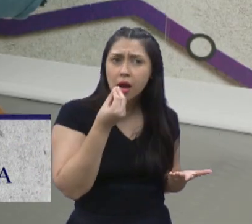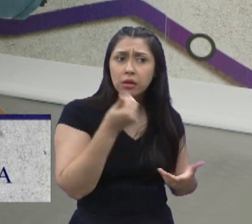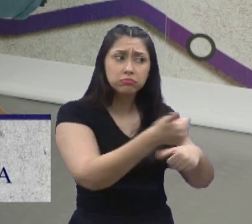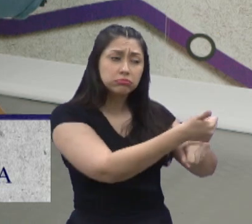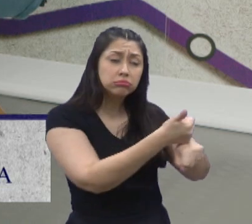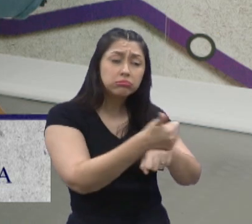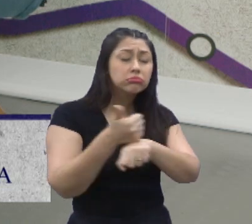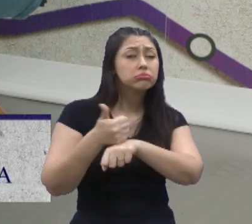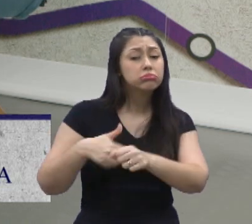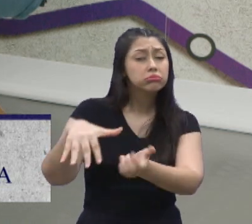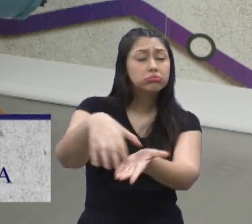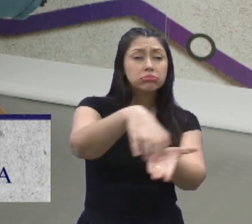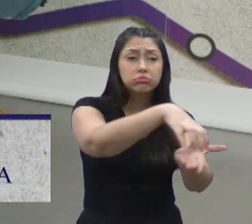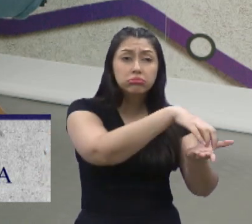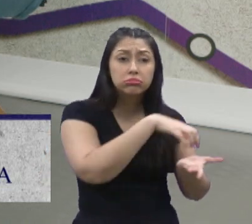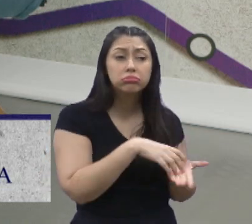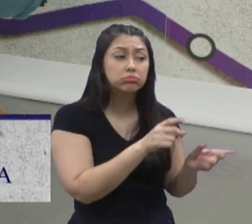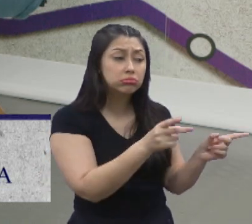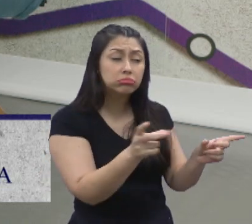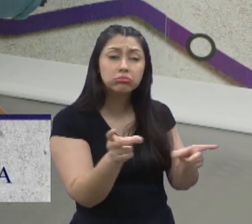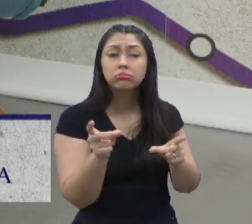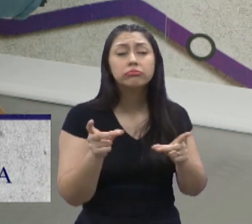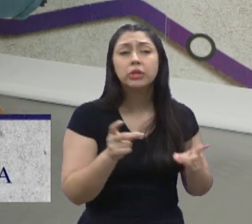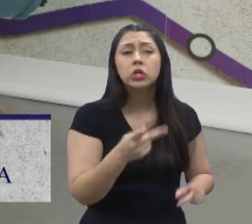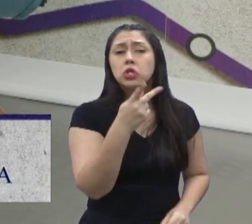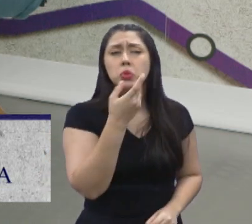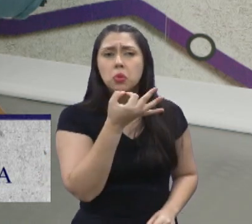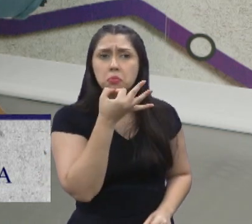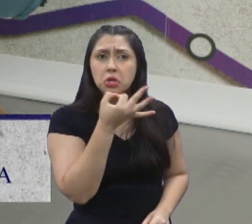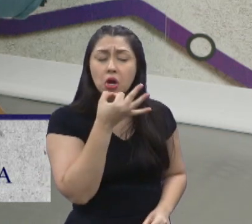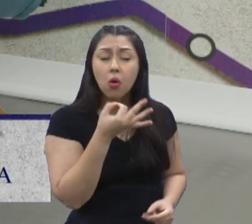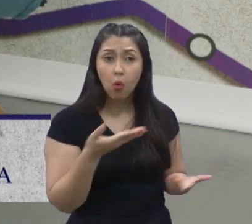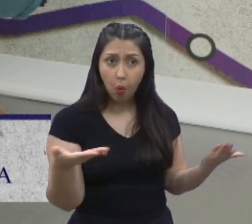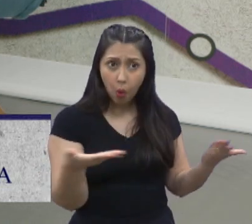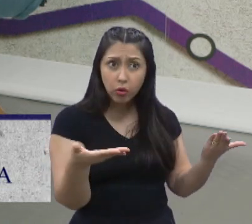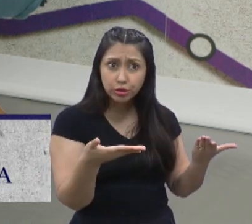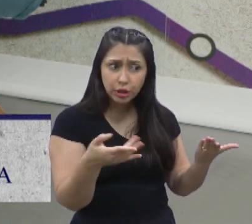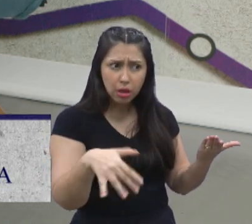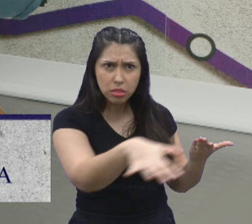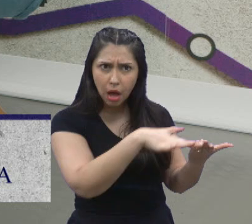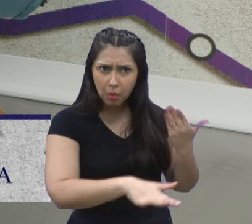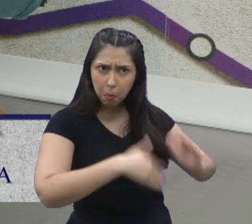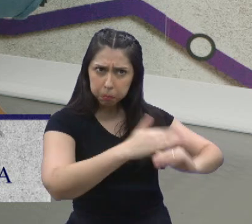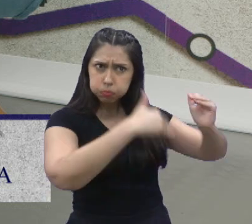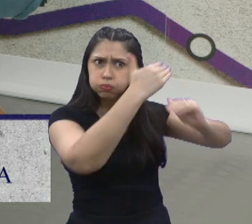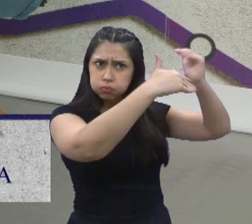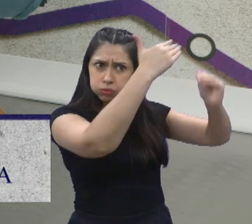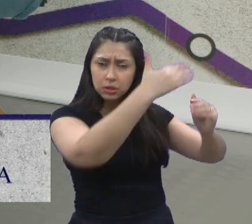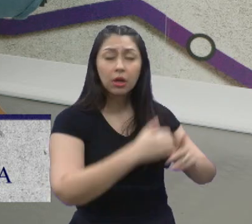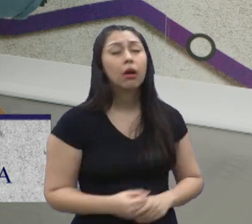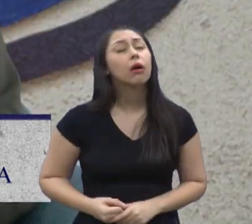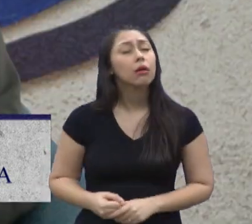esses setores que você passou no mercado de vendas, como é que você avalia esse mercado atual, né? É uma carreira promissora? Sim, é uma carreira